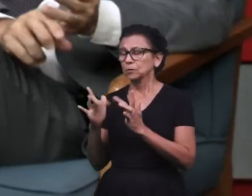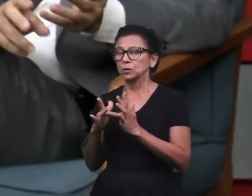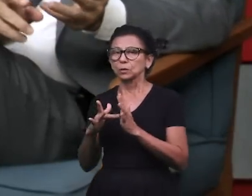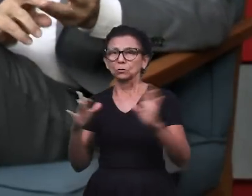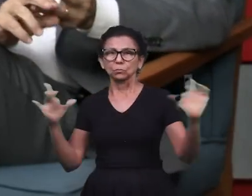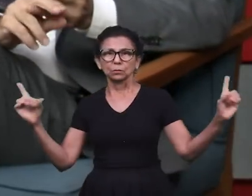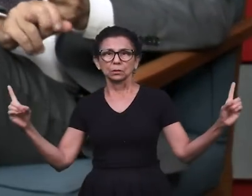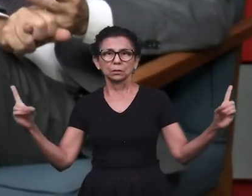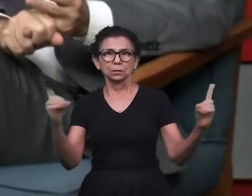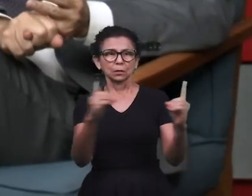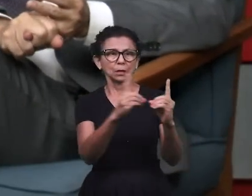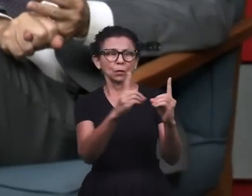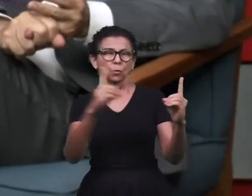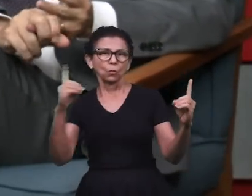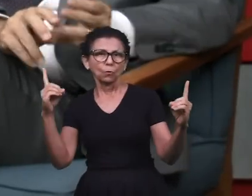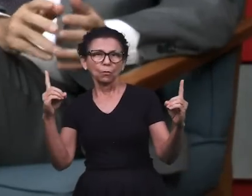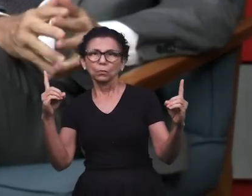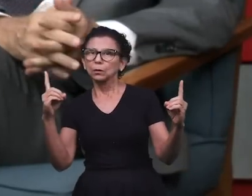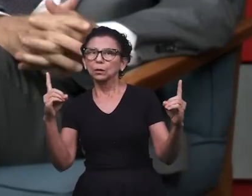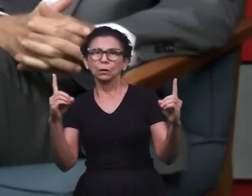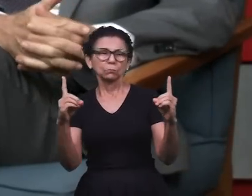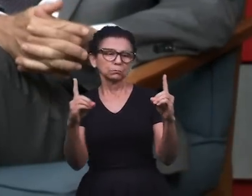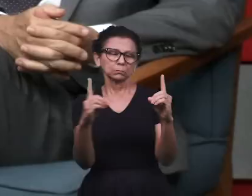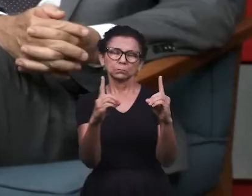dele, Jesus não se afastou dele.